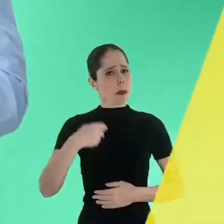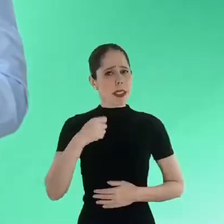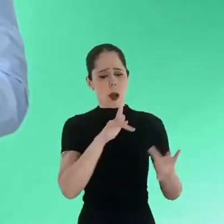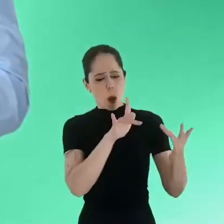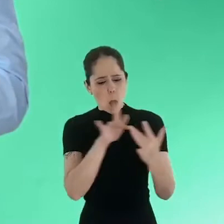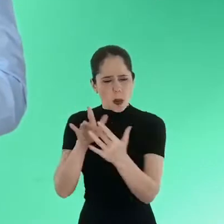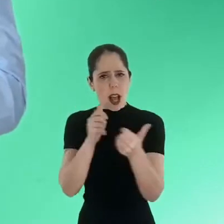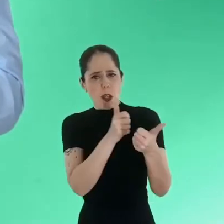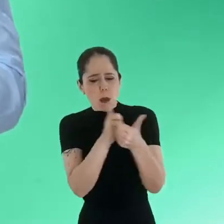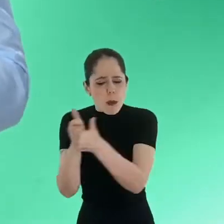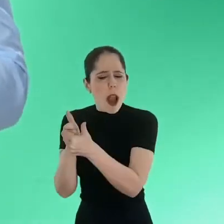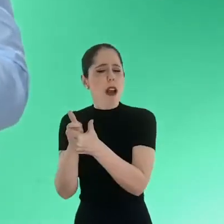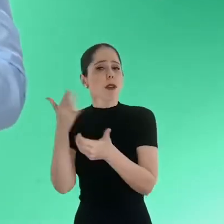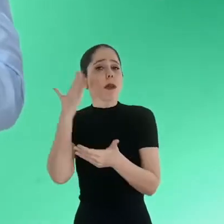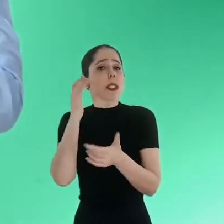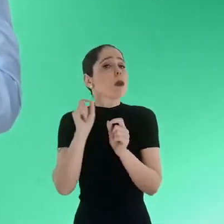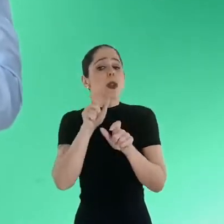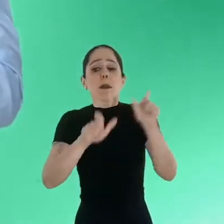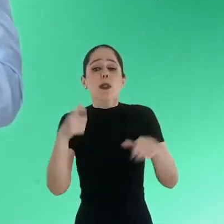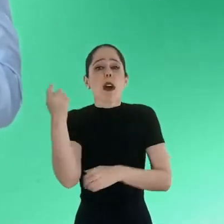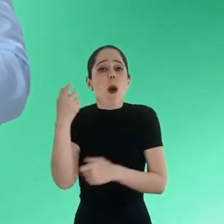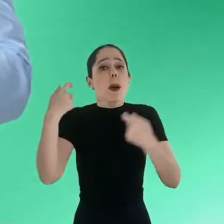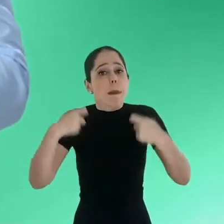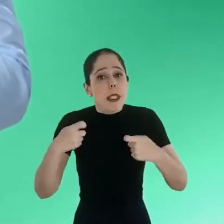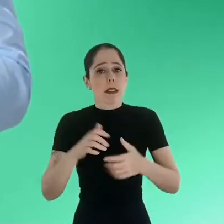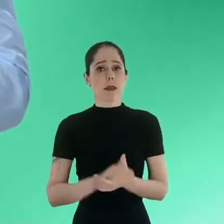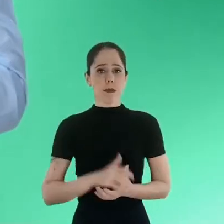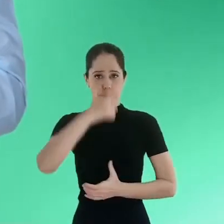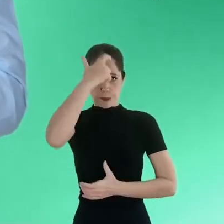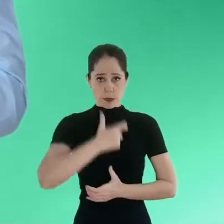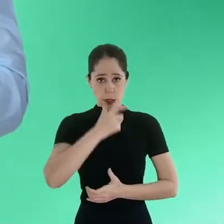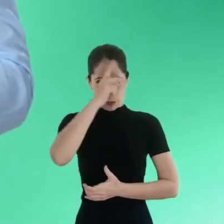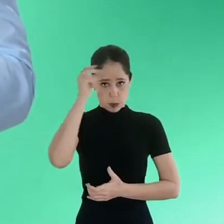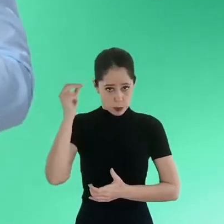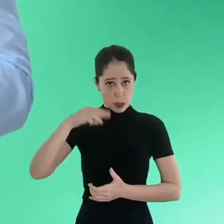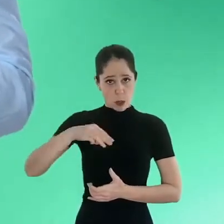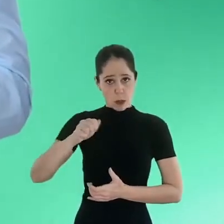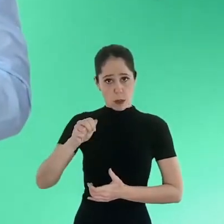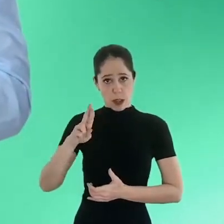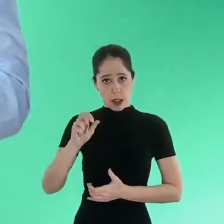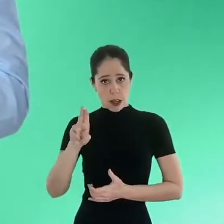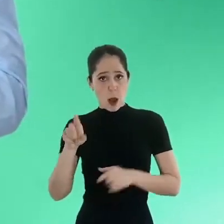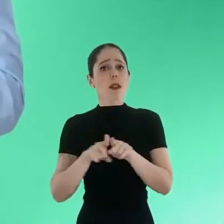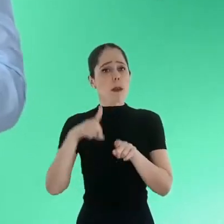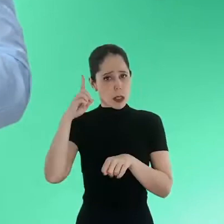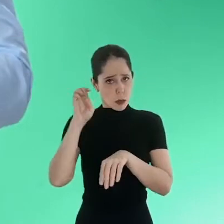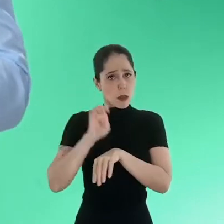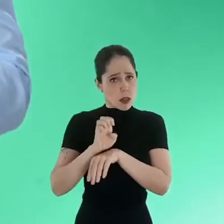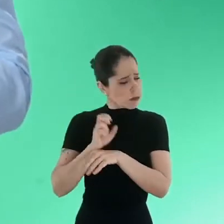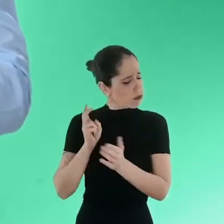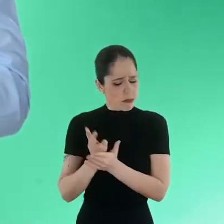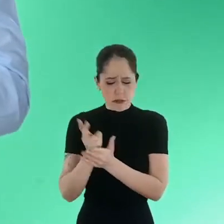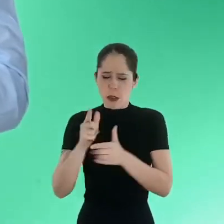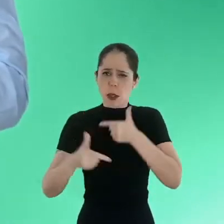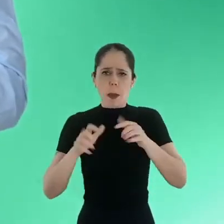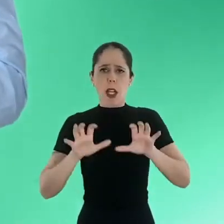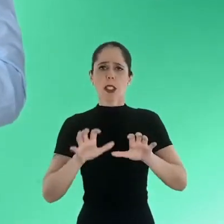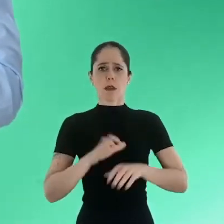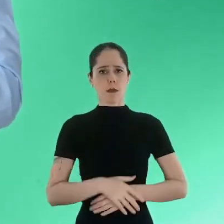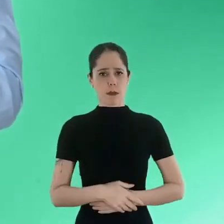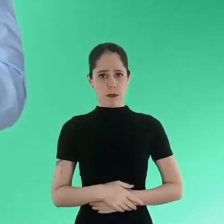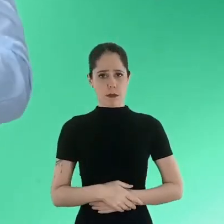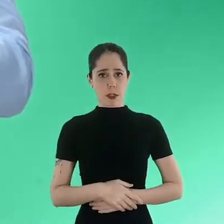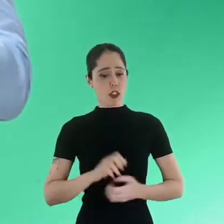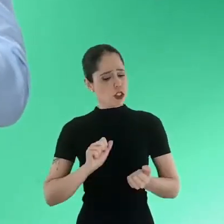Tem que estar perto para saber o que os gaúchos precisam. Como prefeito de Marau e como deputado estadual, sempre trabalhei